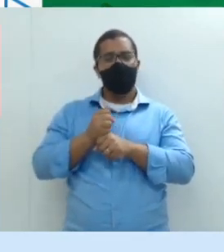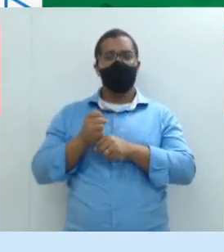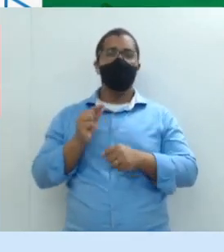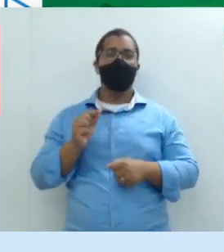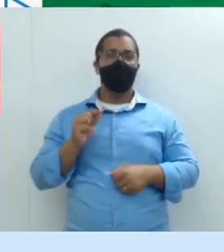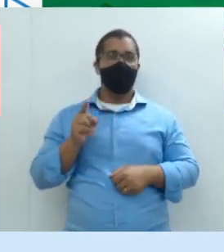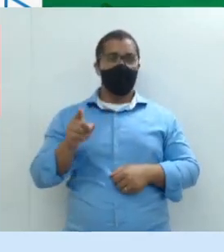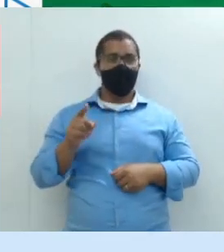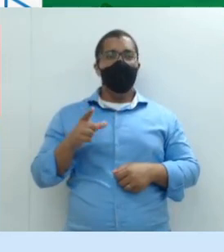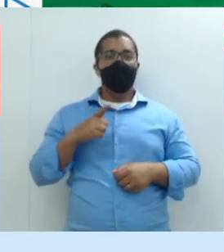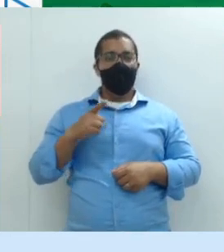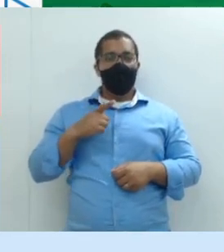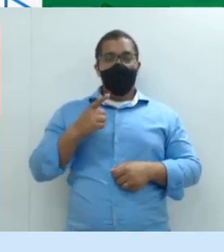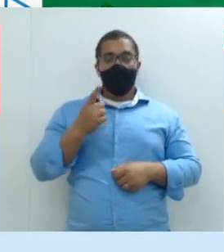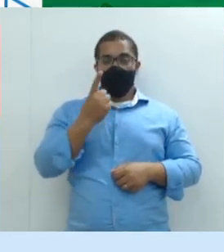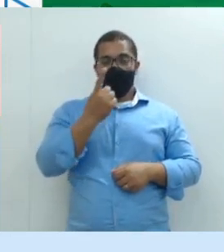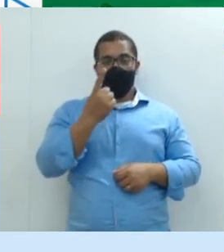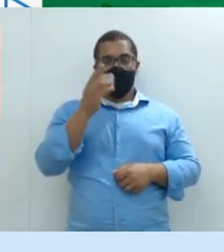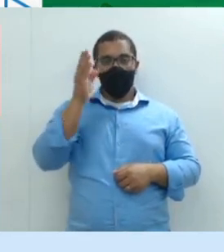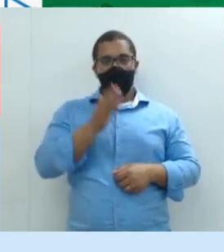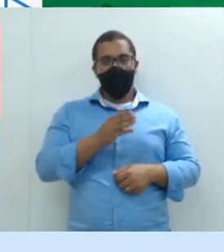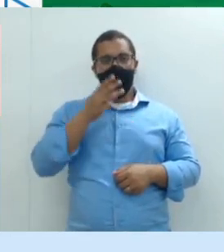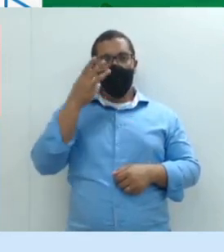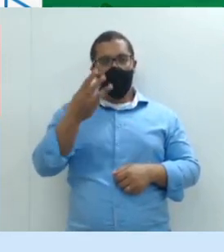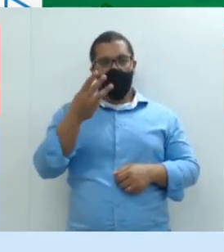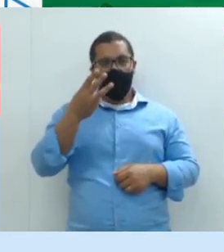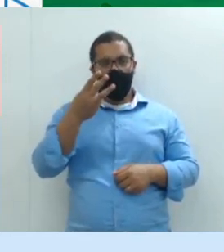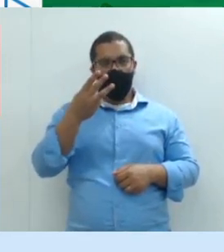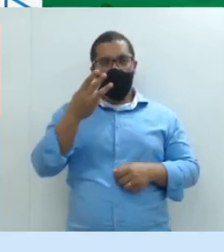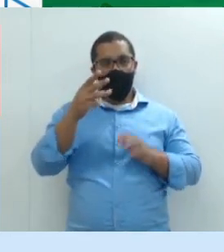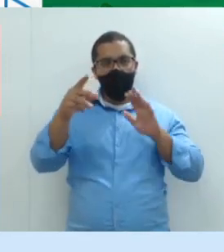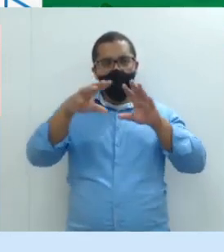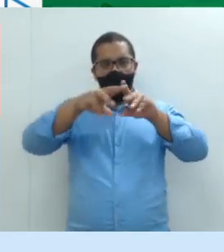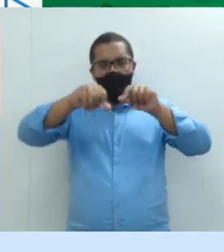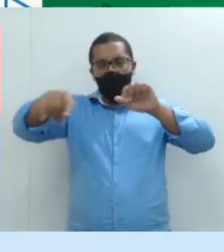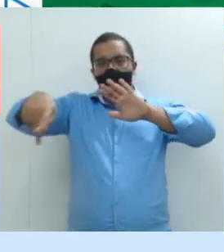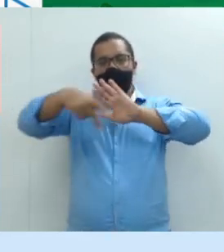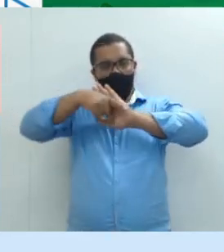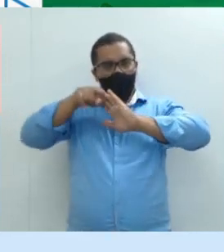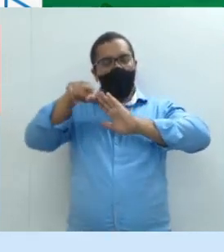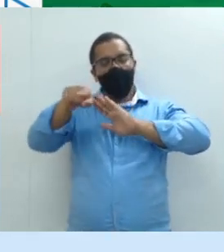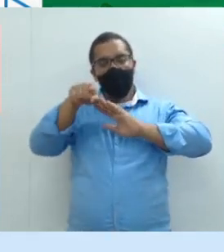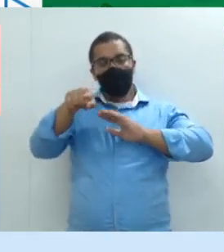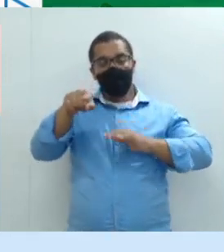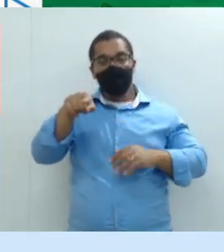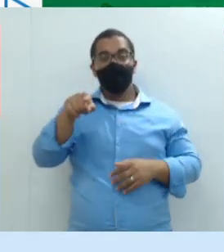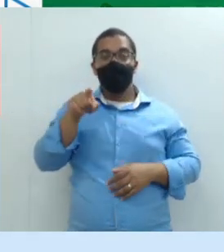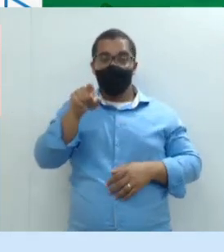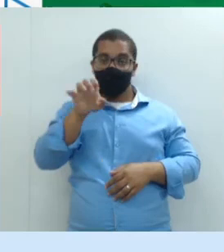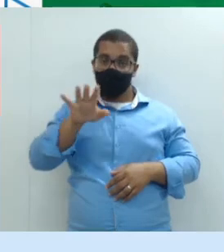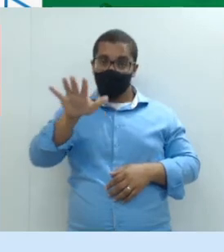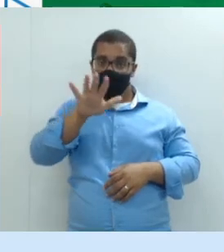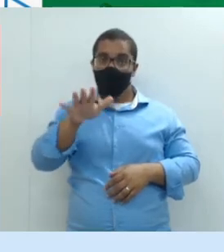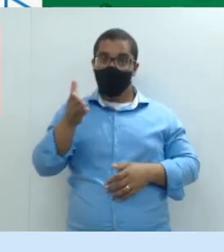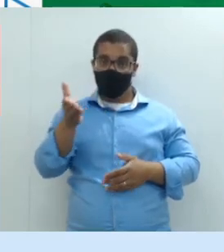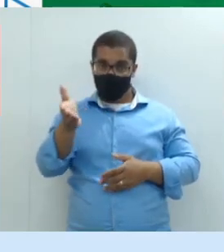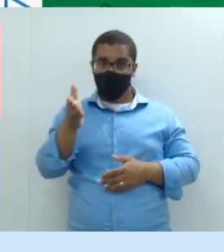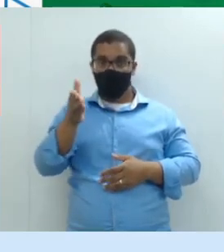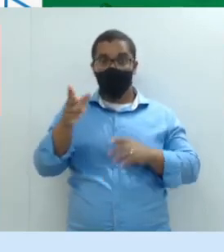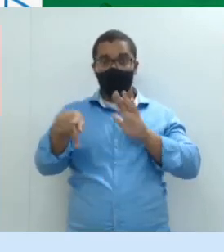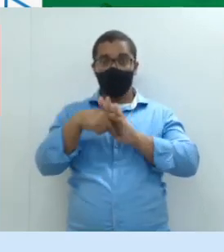ser detentora de 1/3 das terras da Europa. Mas não é apenas 1/3, é 1/3 das